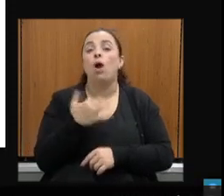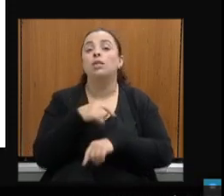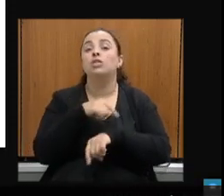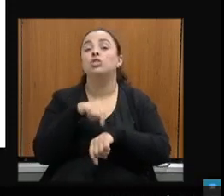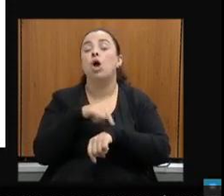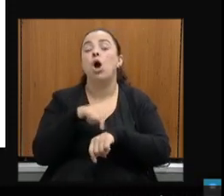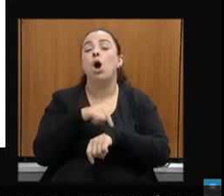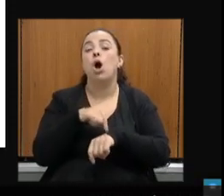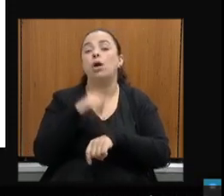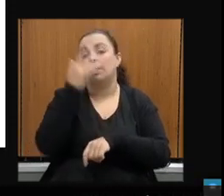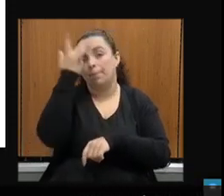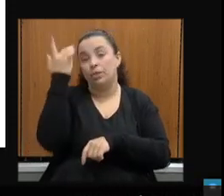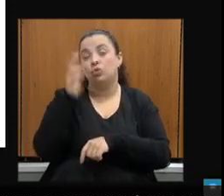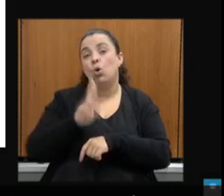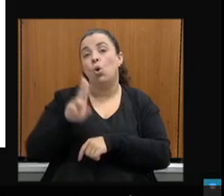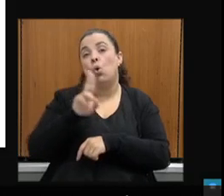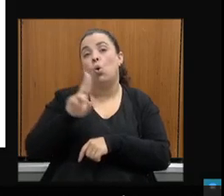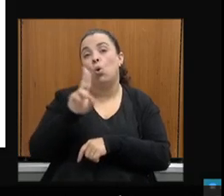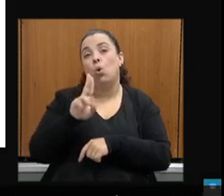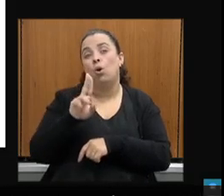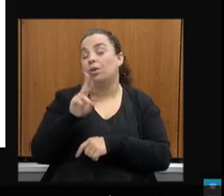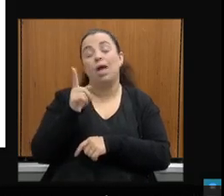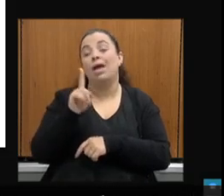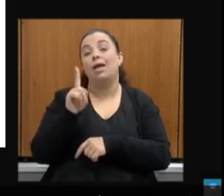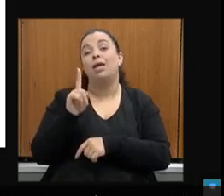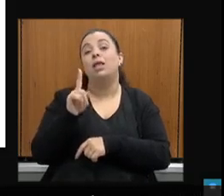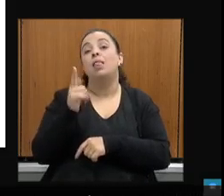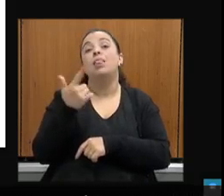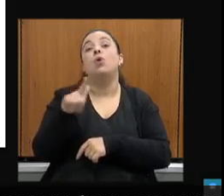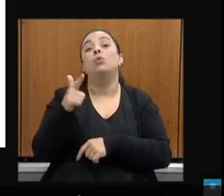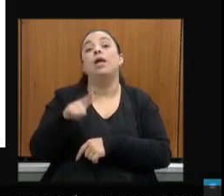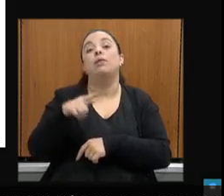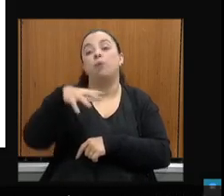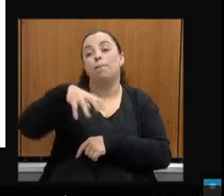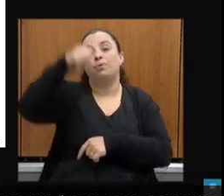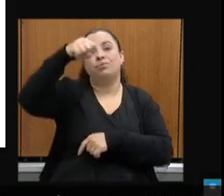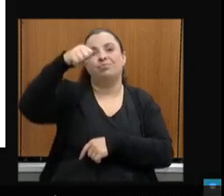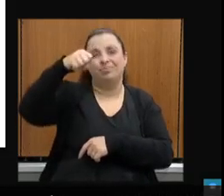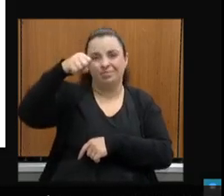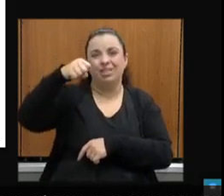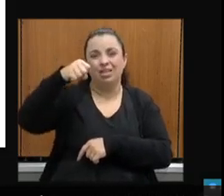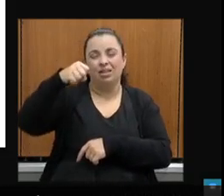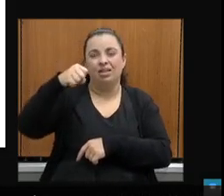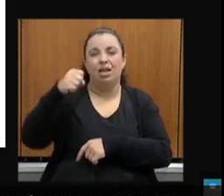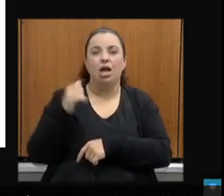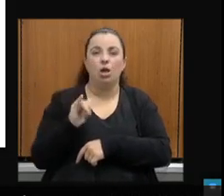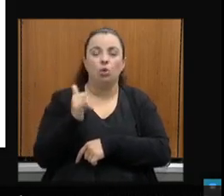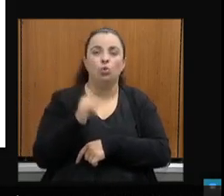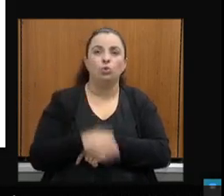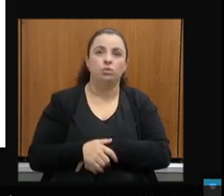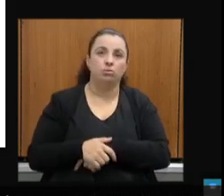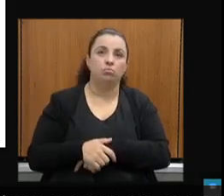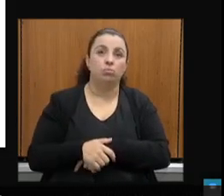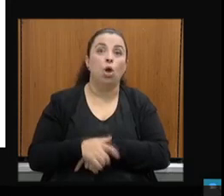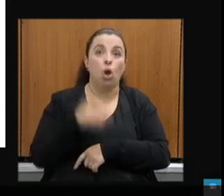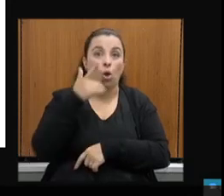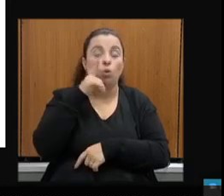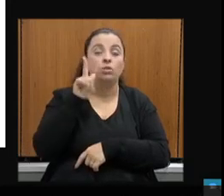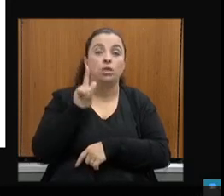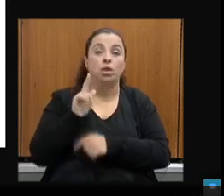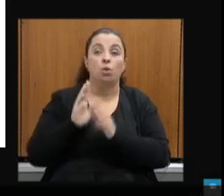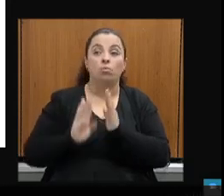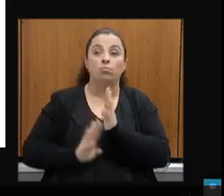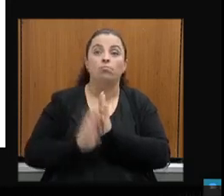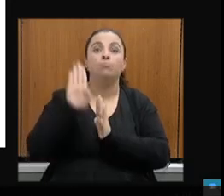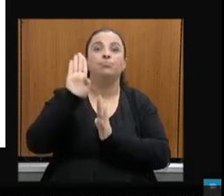consumidor fica em média sem luz por ano a gente conseguiu superar o a barreira dos 10 horas por ano então